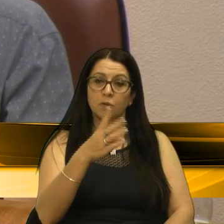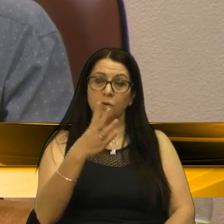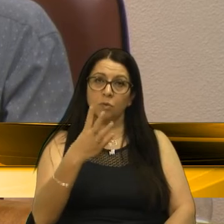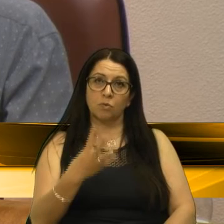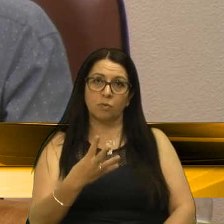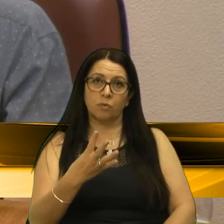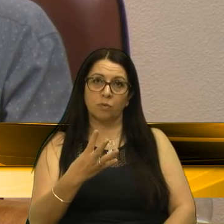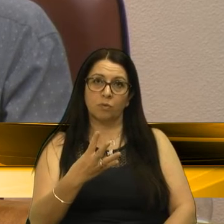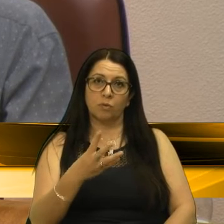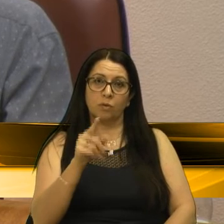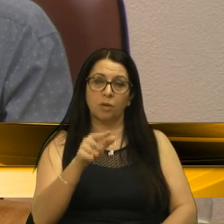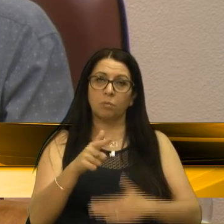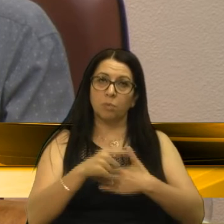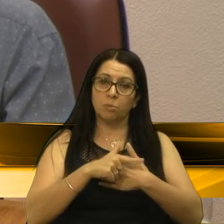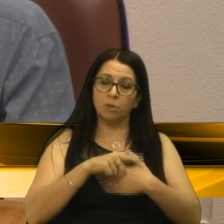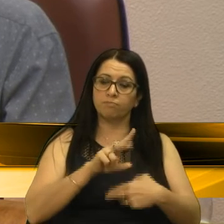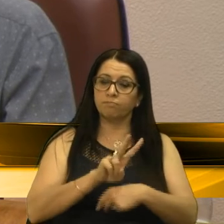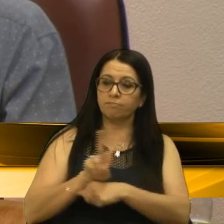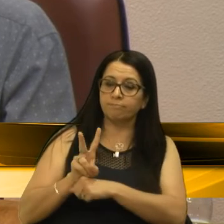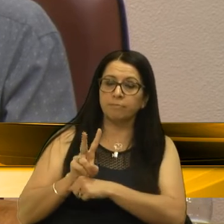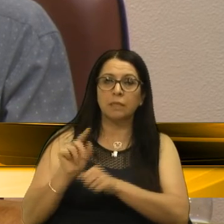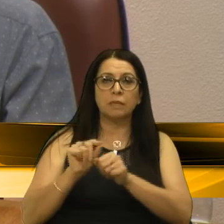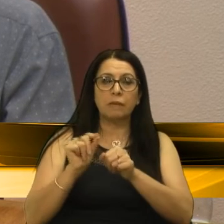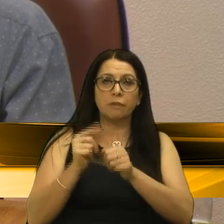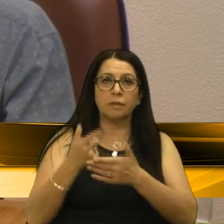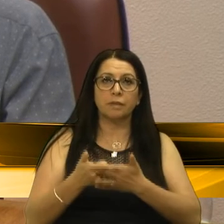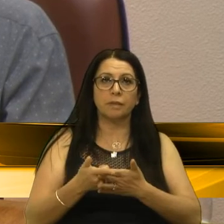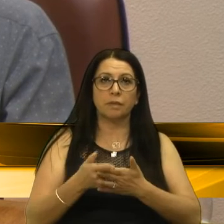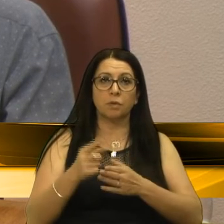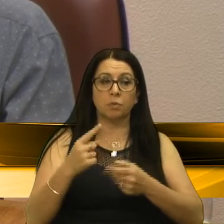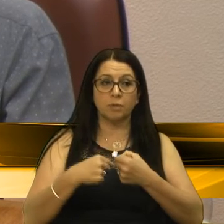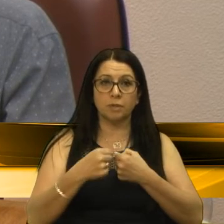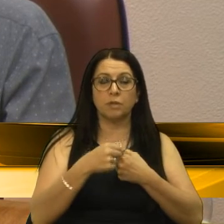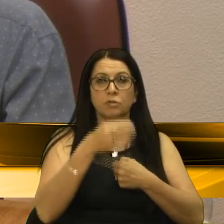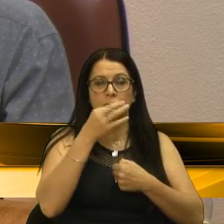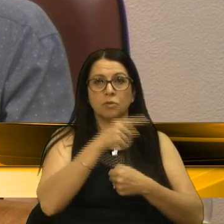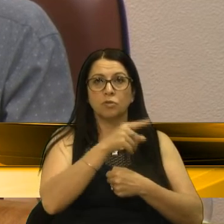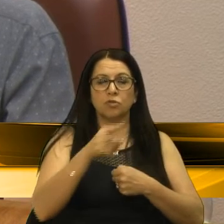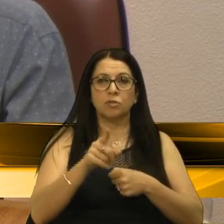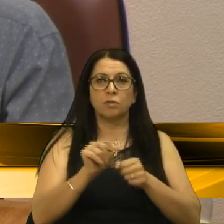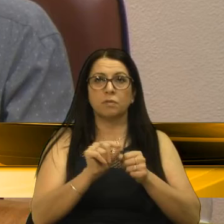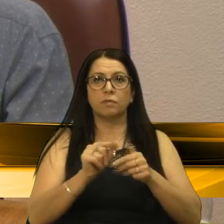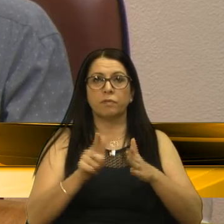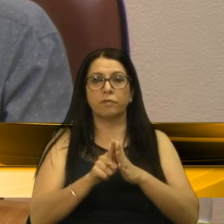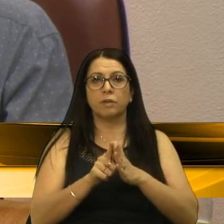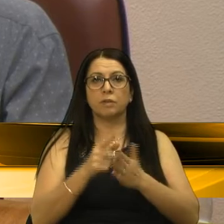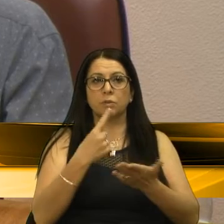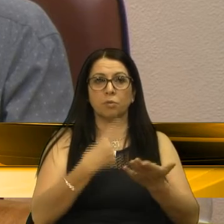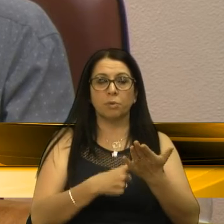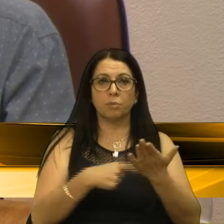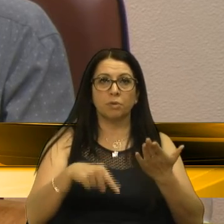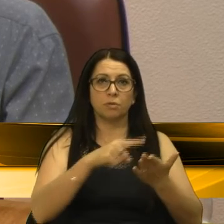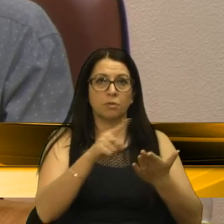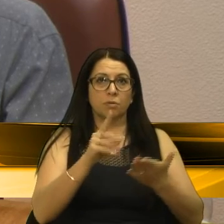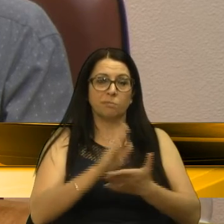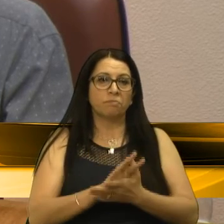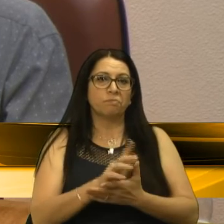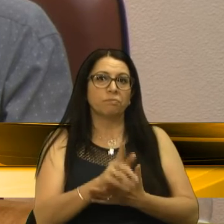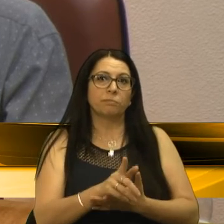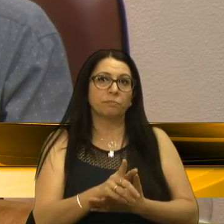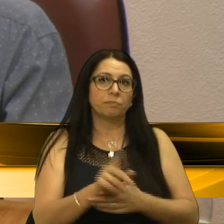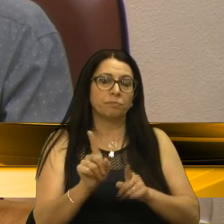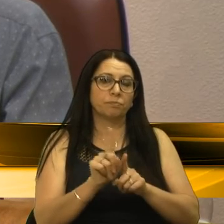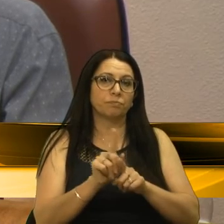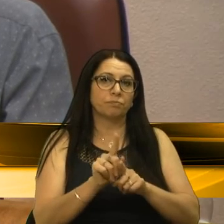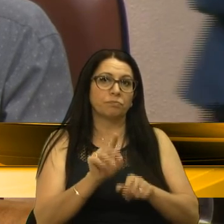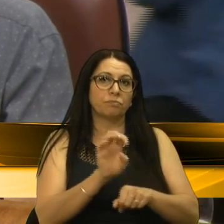12986/14, cujo papel é fiscalizar e fazer com que o município de Caxias do Sul cumpra os compromissos internacionais assumidos